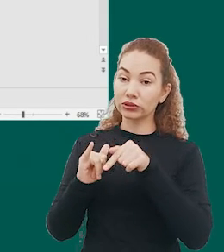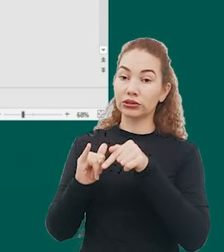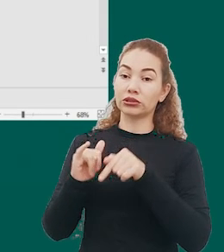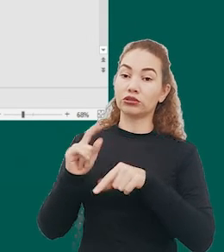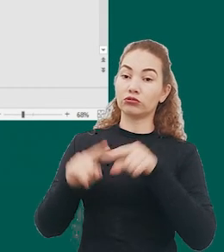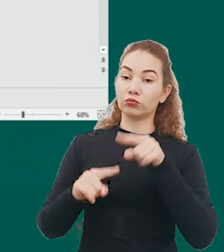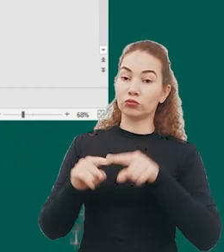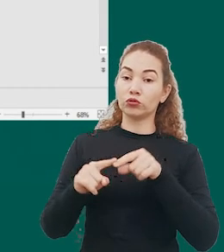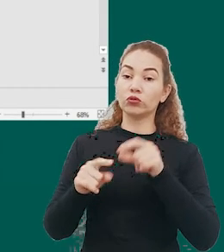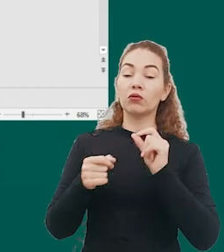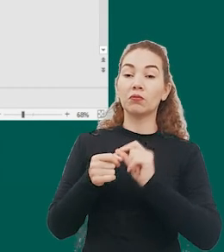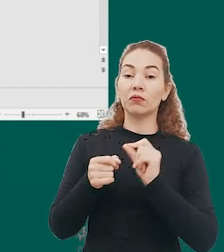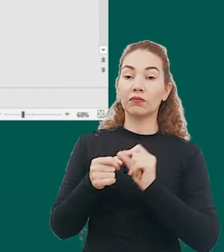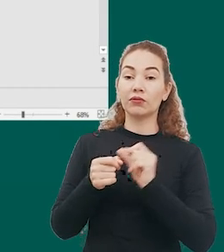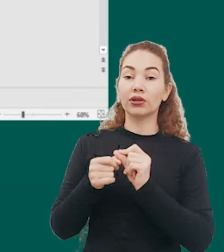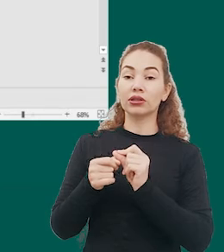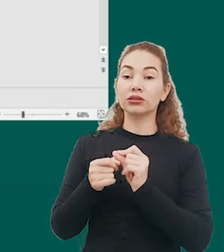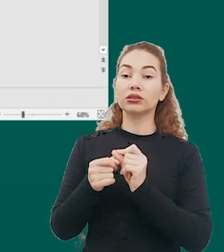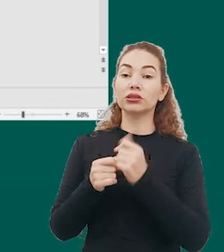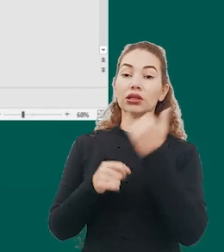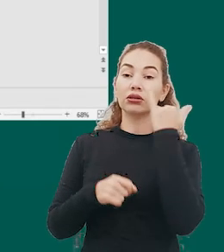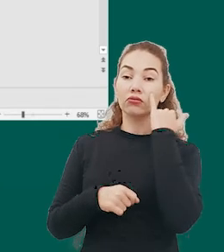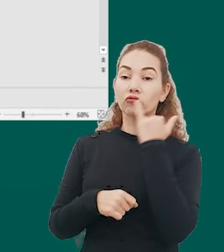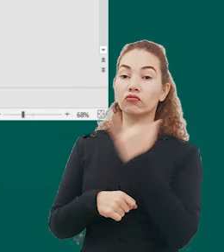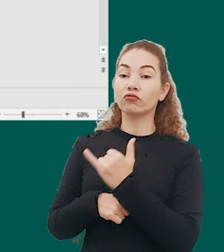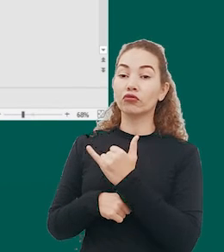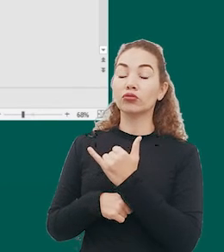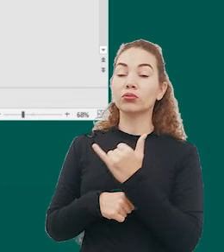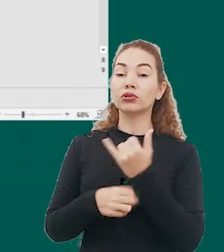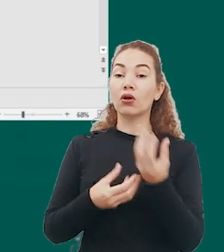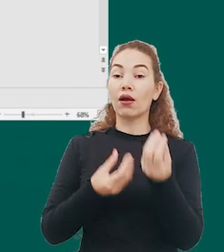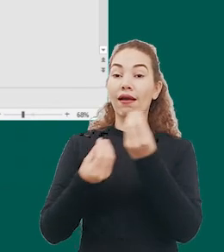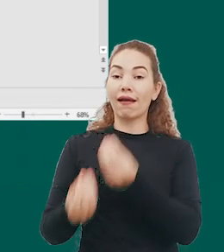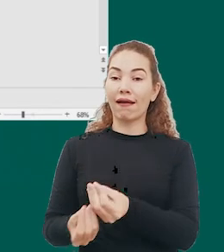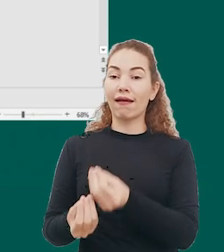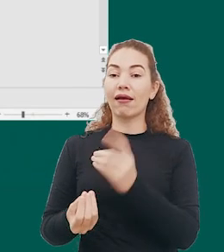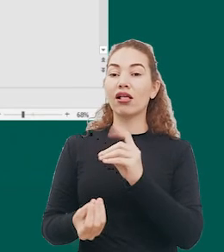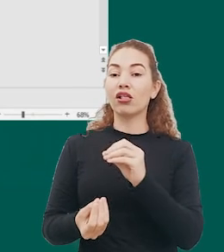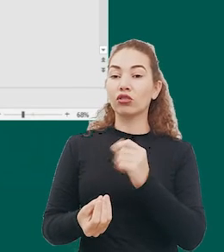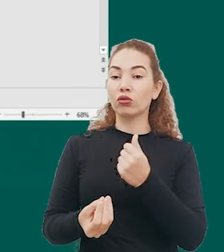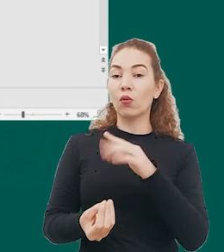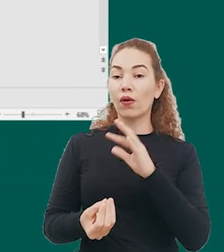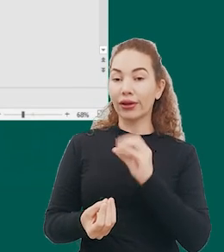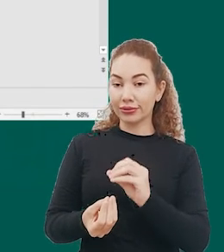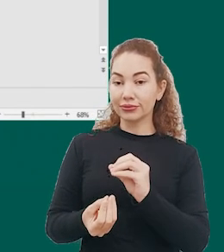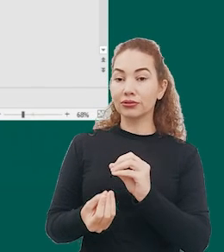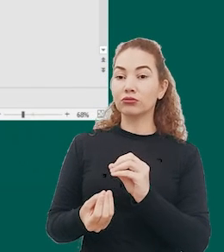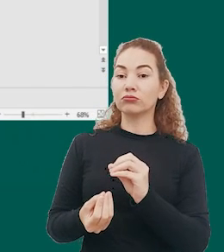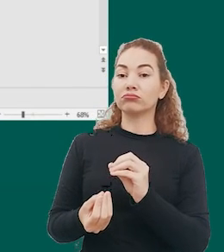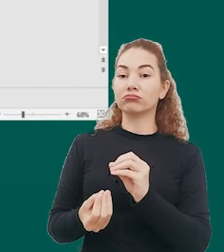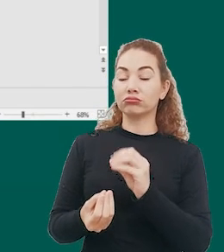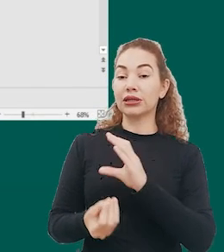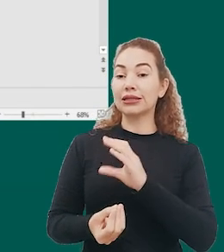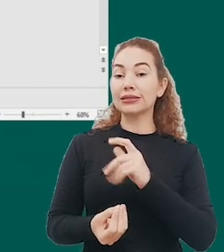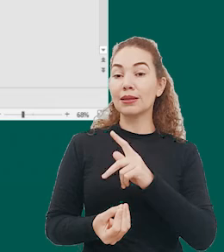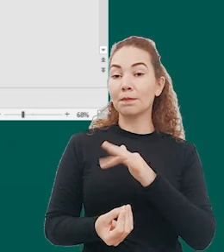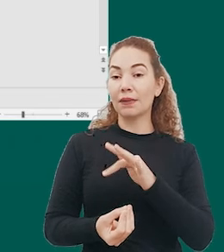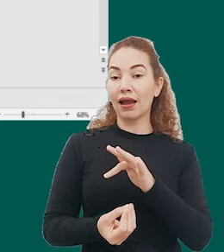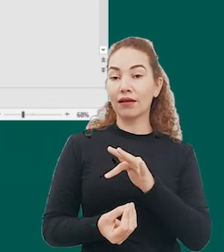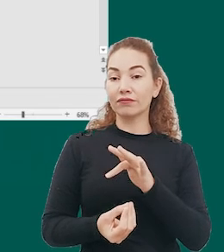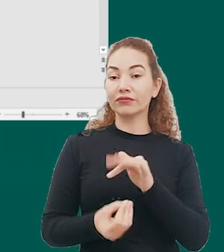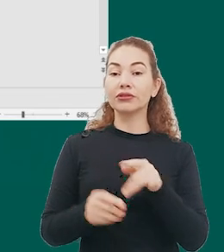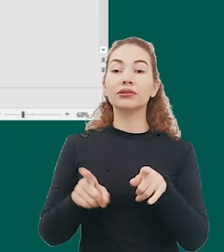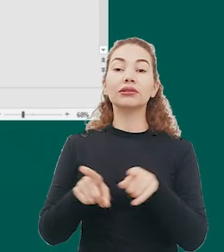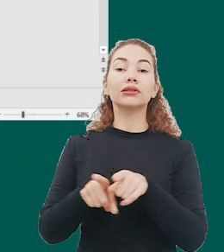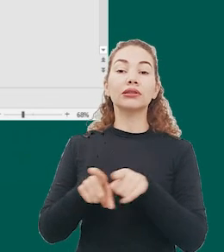vai estar colocando a informação que ele recebeu através de doação, de CPF tal, e